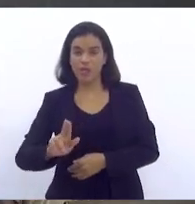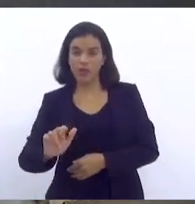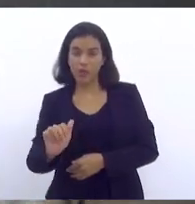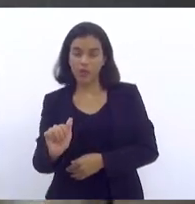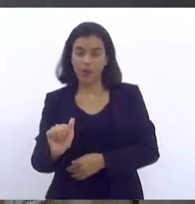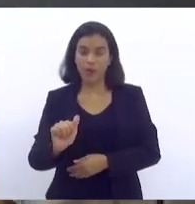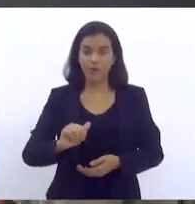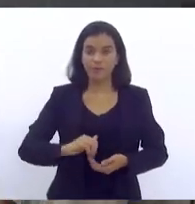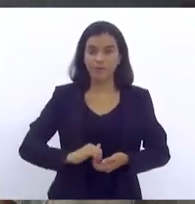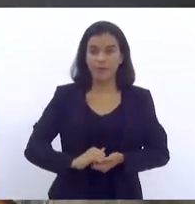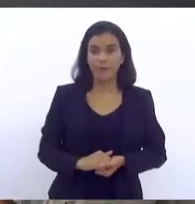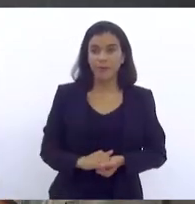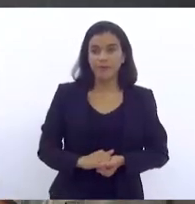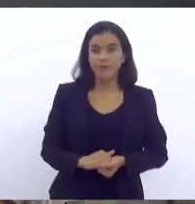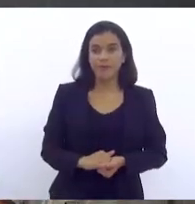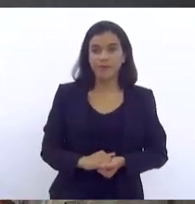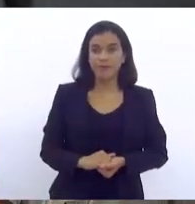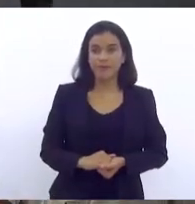iguá